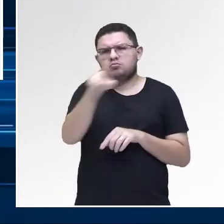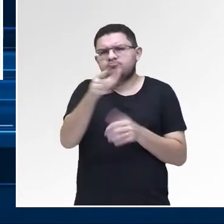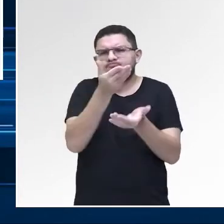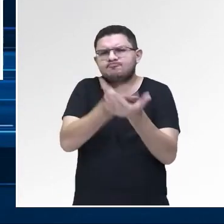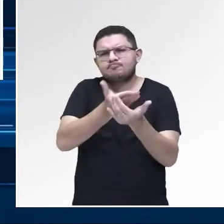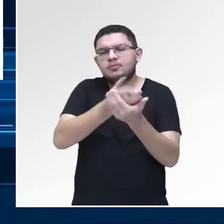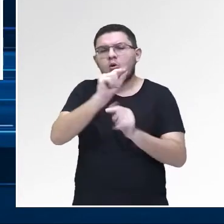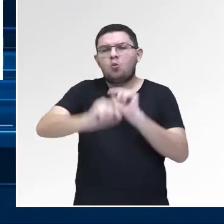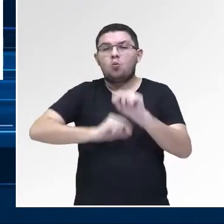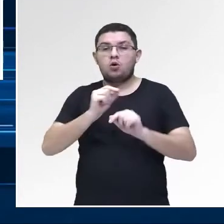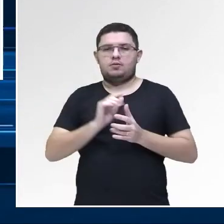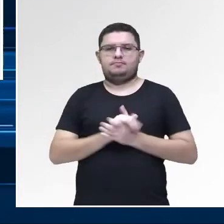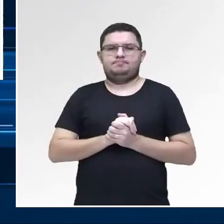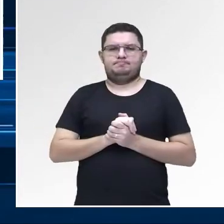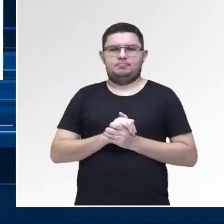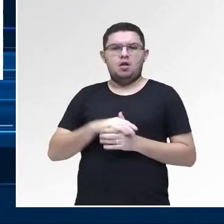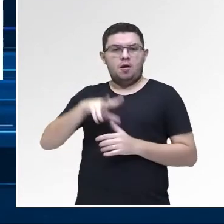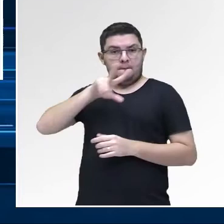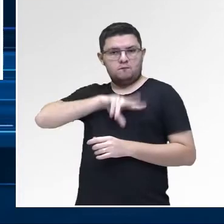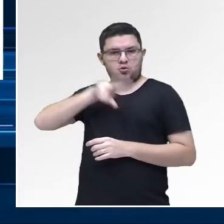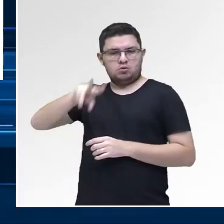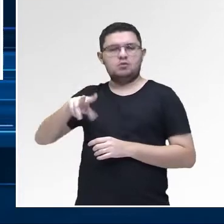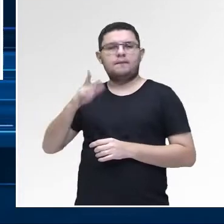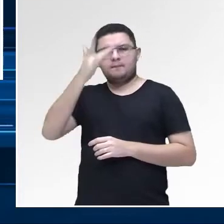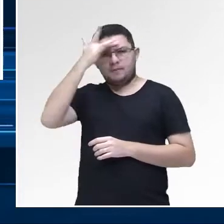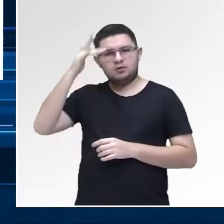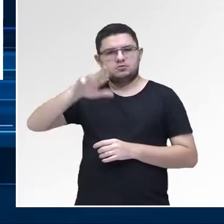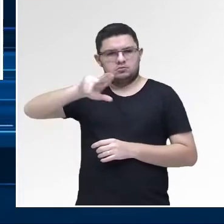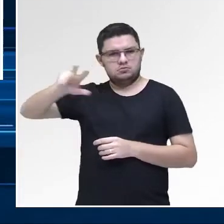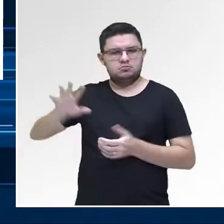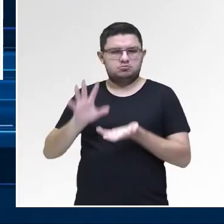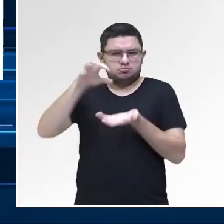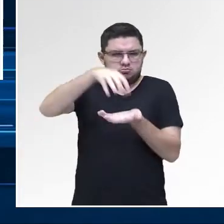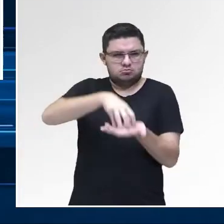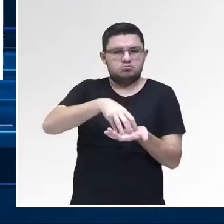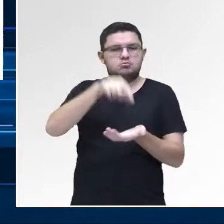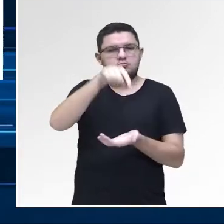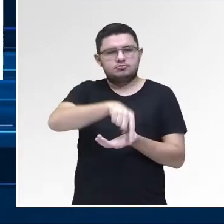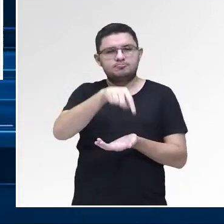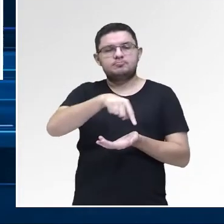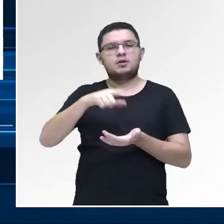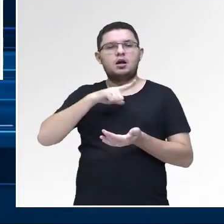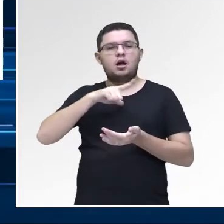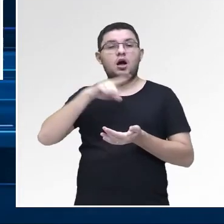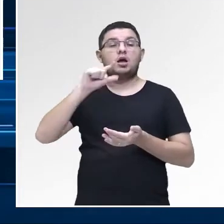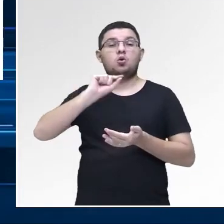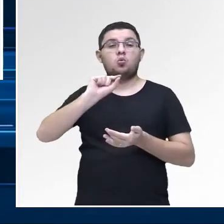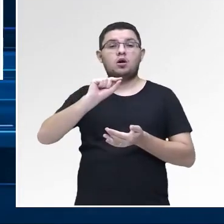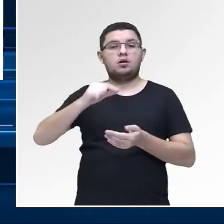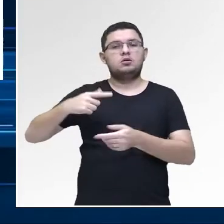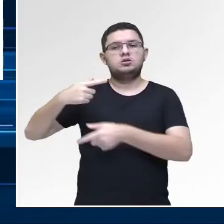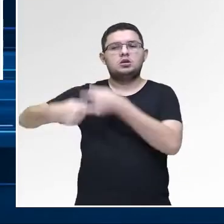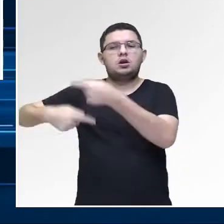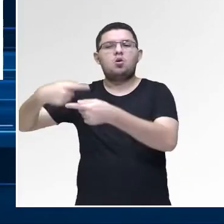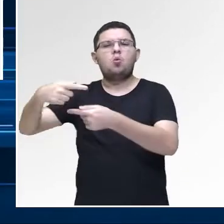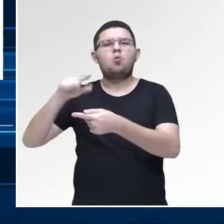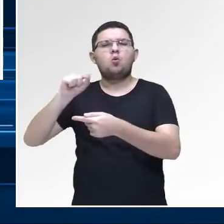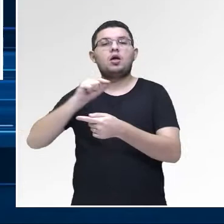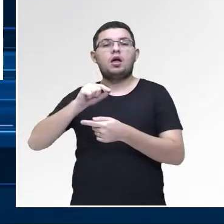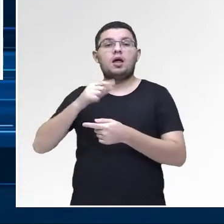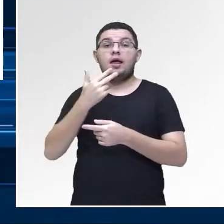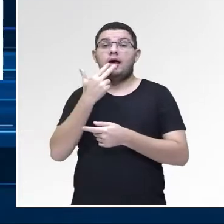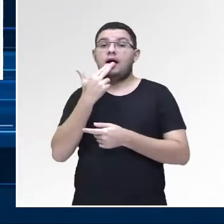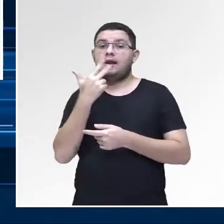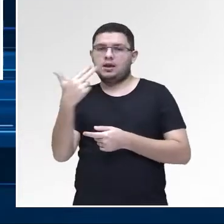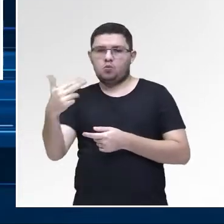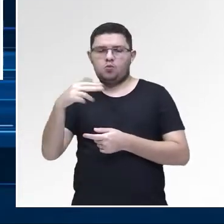no Brasil, que deixaram de herança não só a forma de falar, a alimentação, mas também deixaram